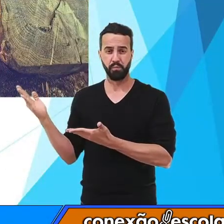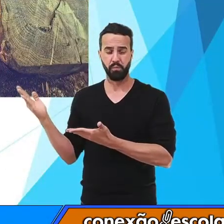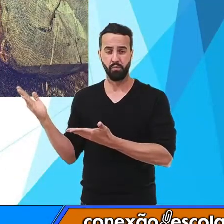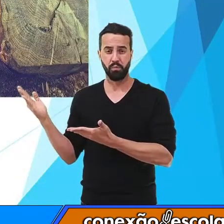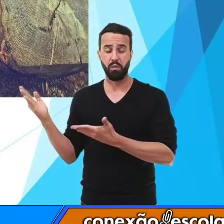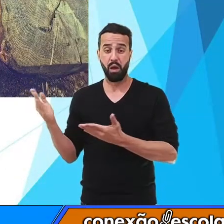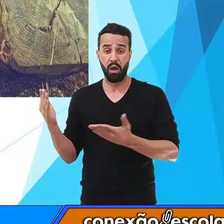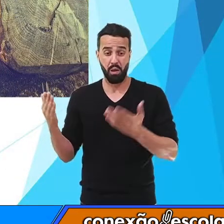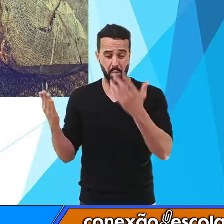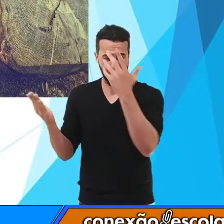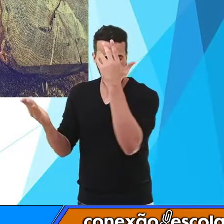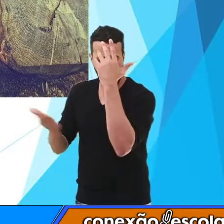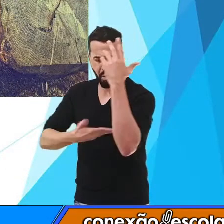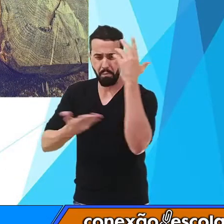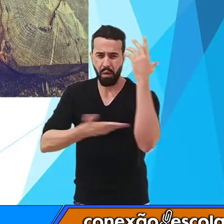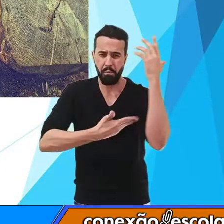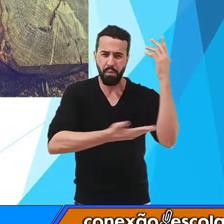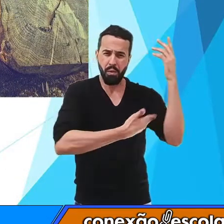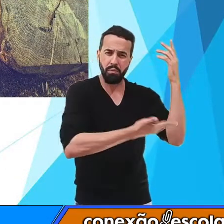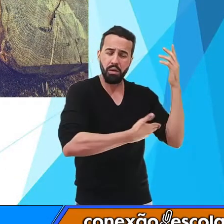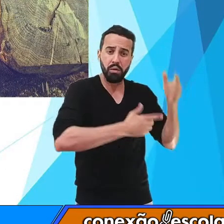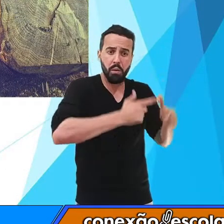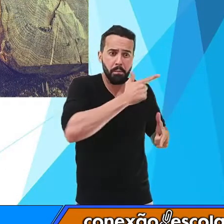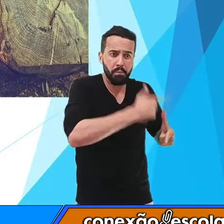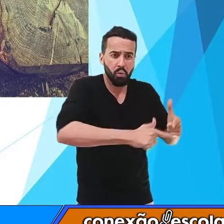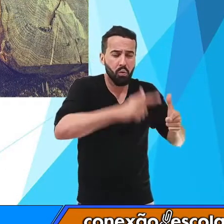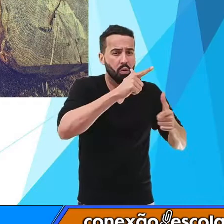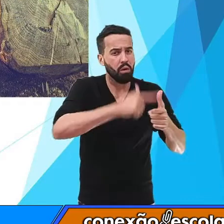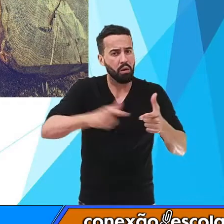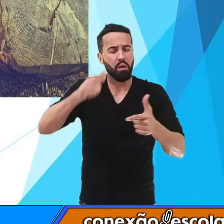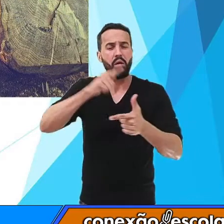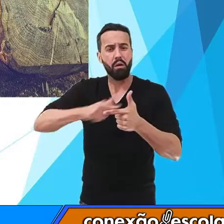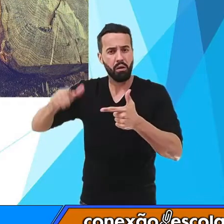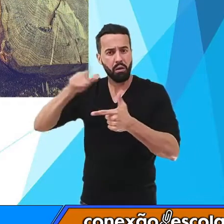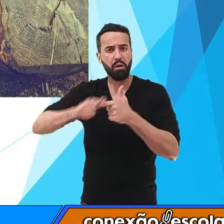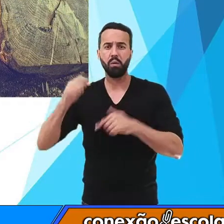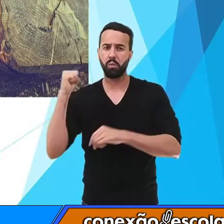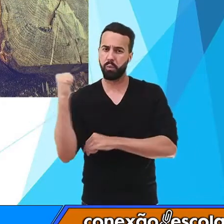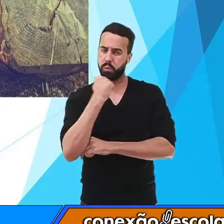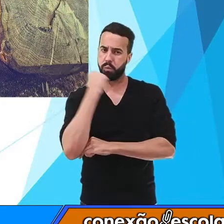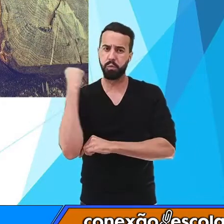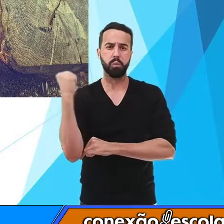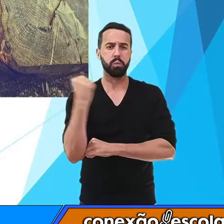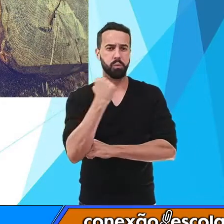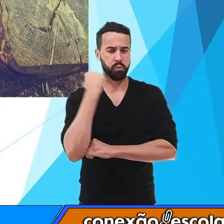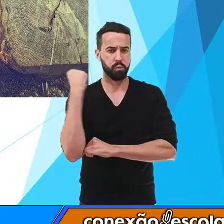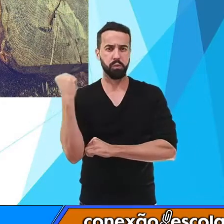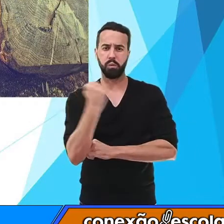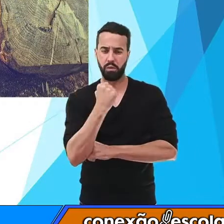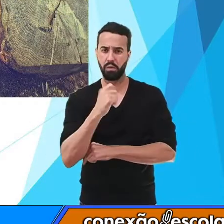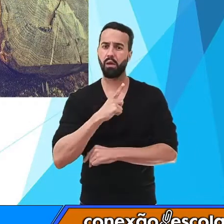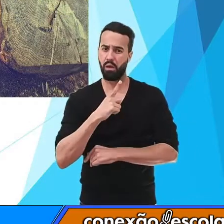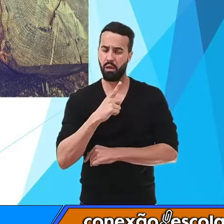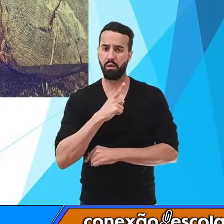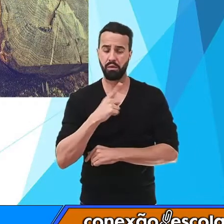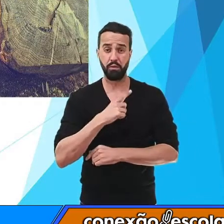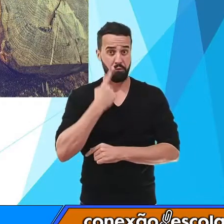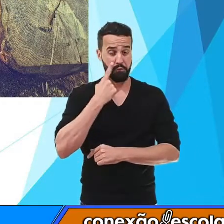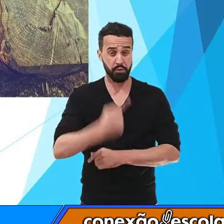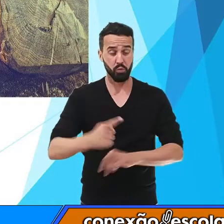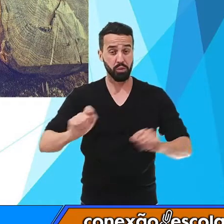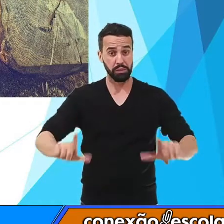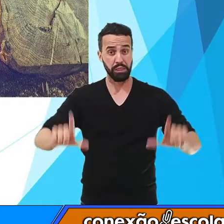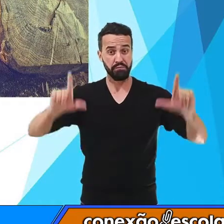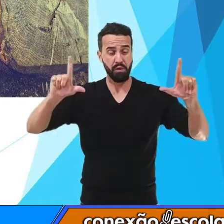problemas ambientais também. No ano passado, nós presenciamos, todos viram na mídia o que